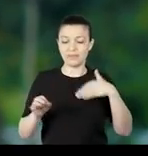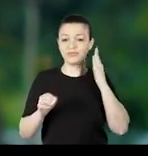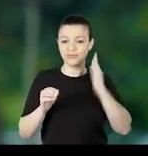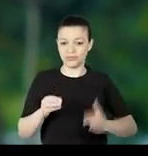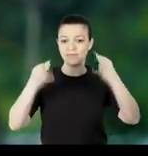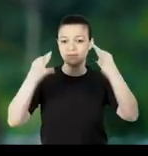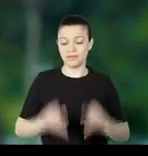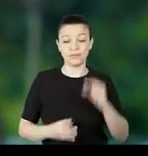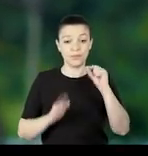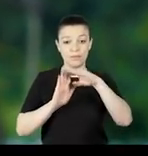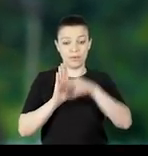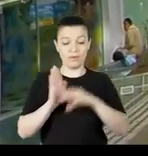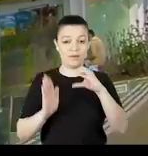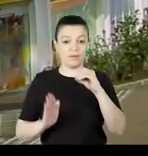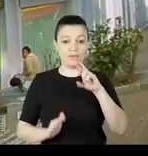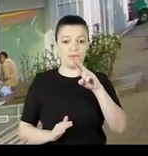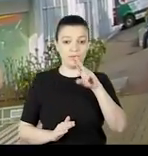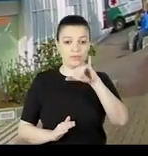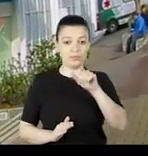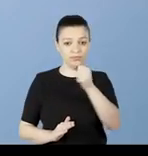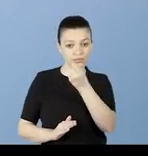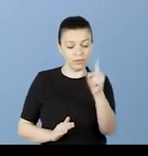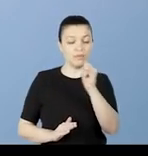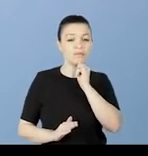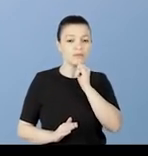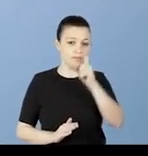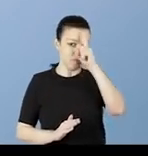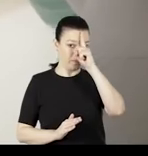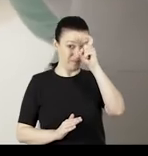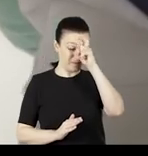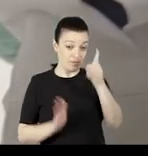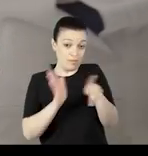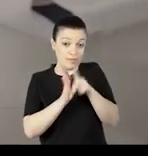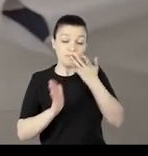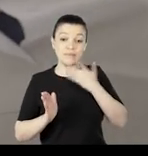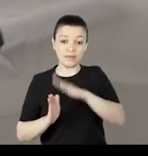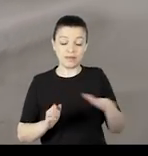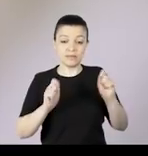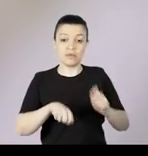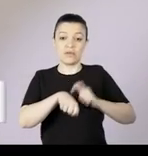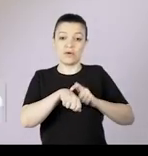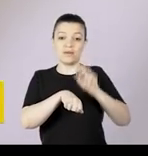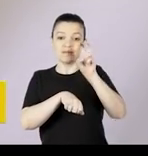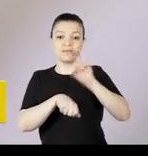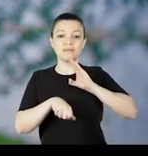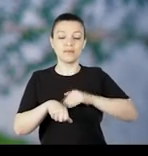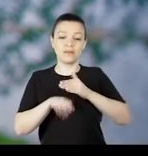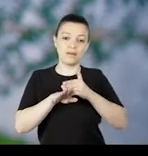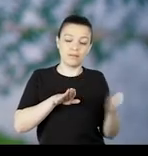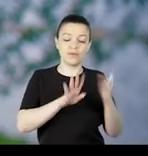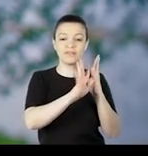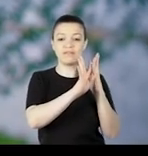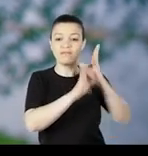que já deu certo. O Corujão. Hospitais como o Pequeno Príncipe, por exemplo, passam a atender a partir das 17 horas.